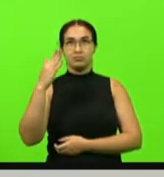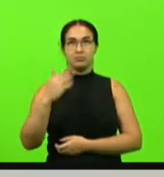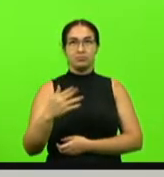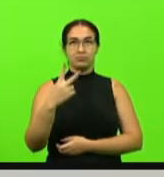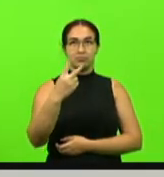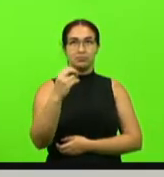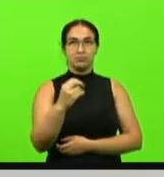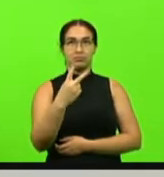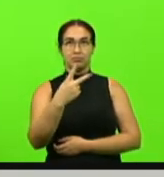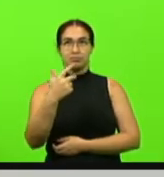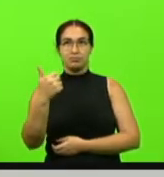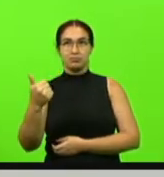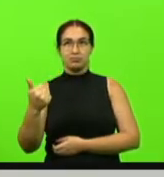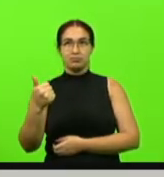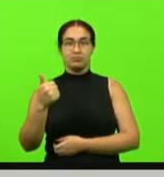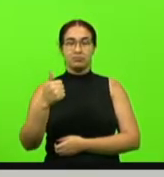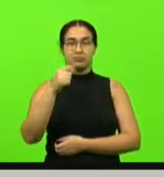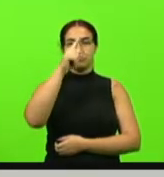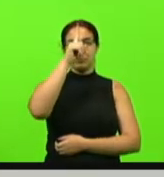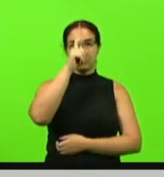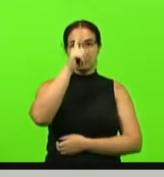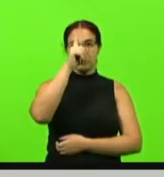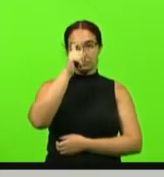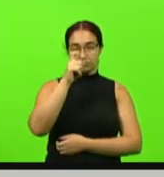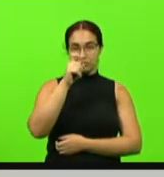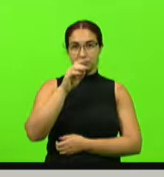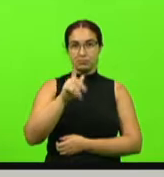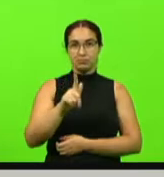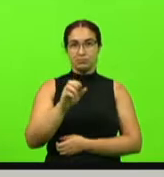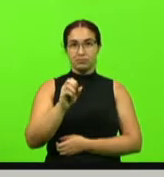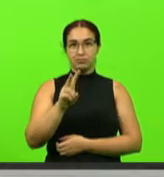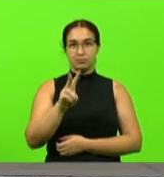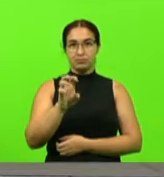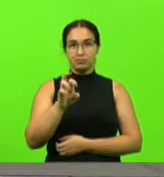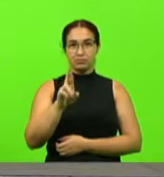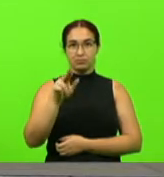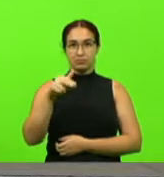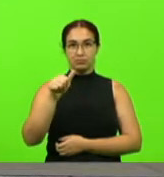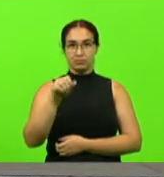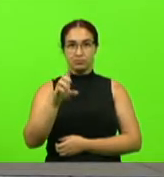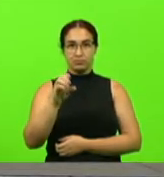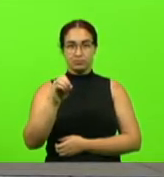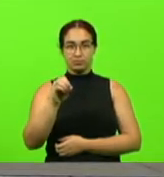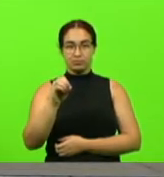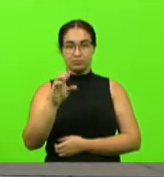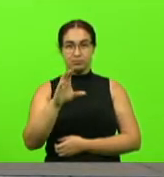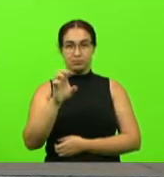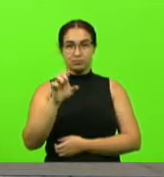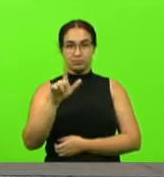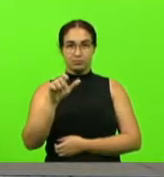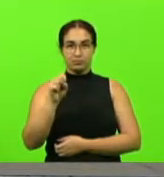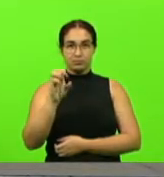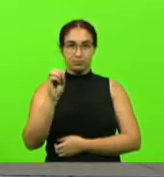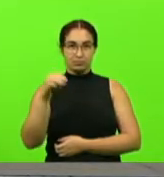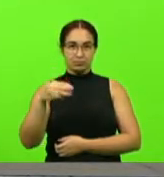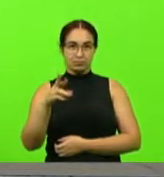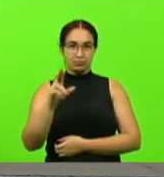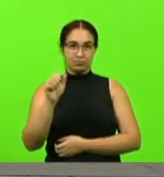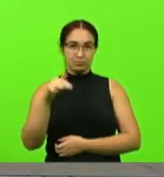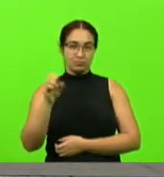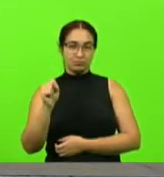18-1207-2021 do Hospital Governador Celso Ramos. Em discussão, não havendo quem queira discutir, em